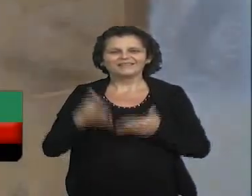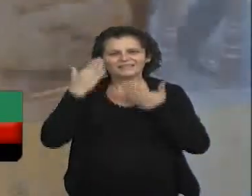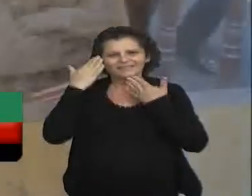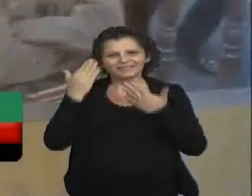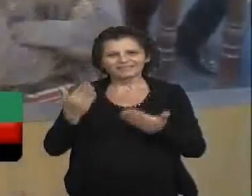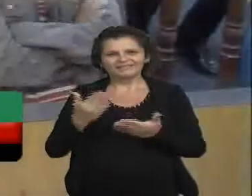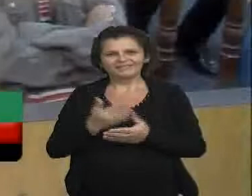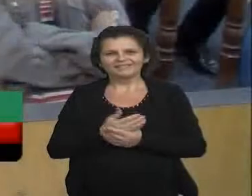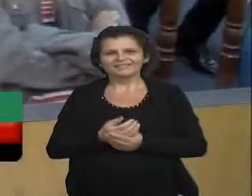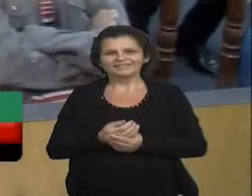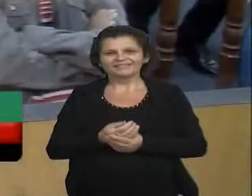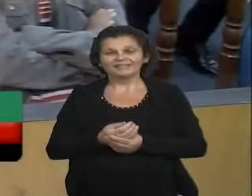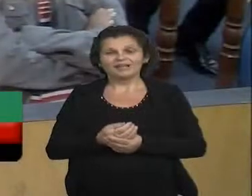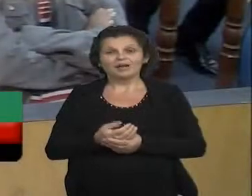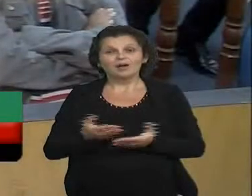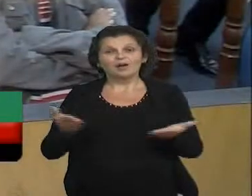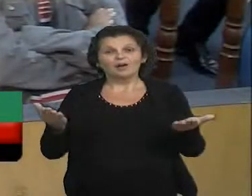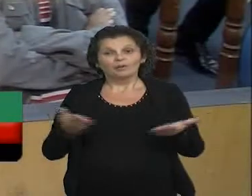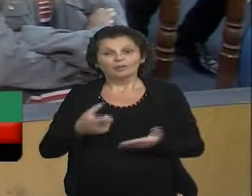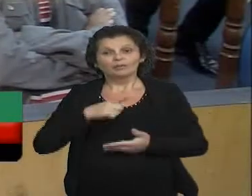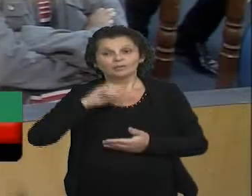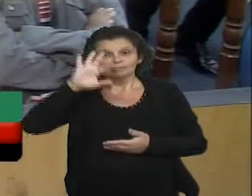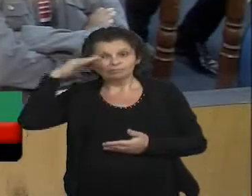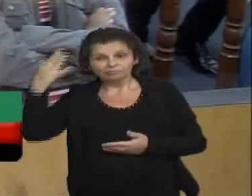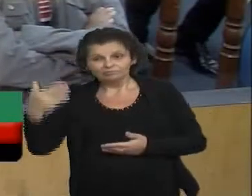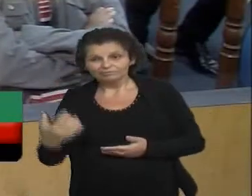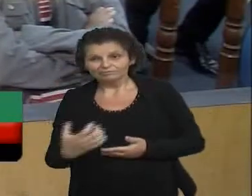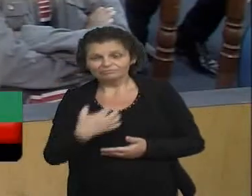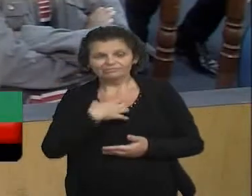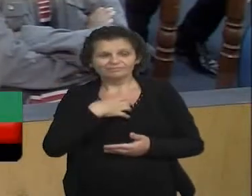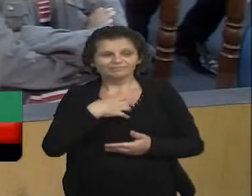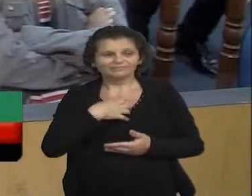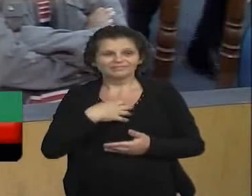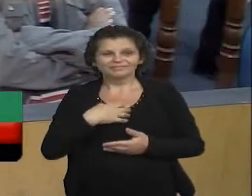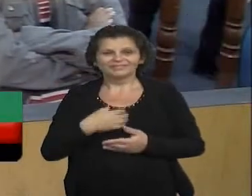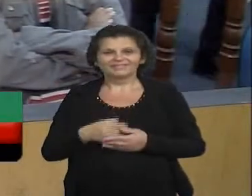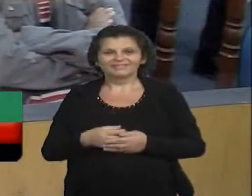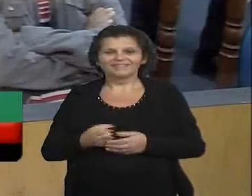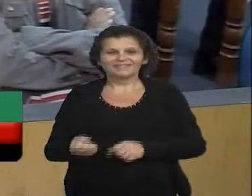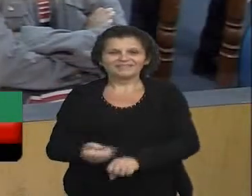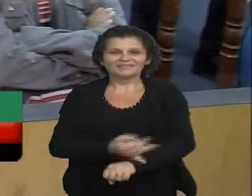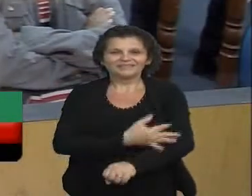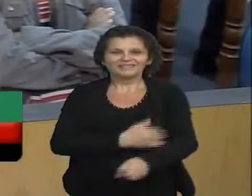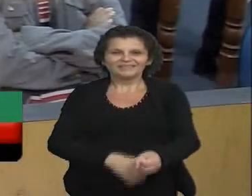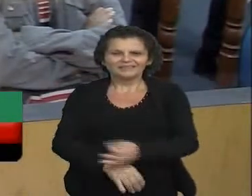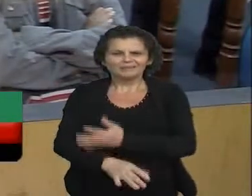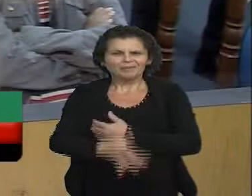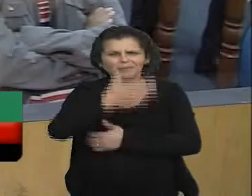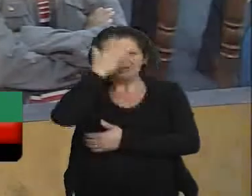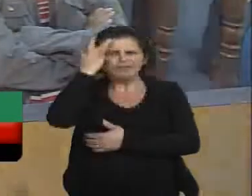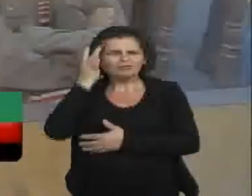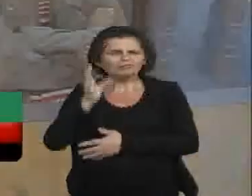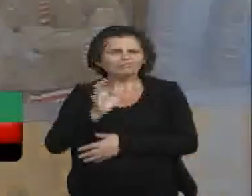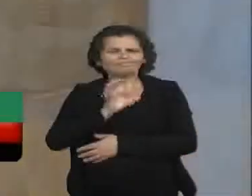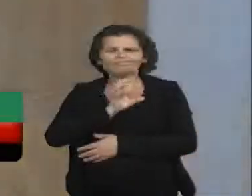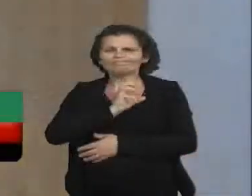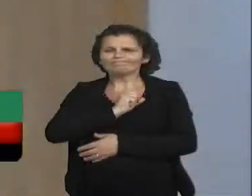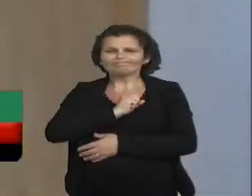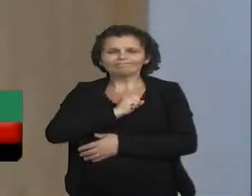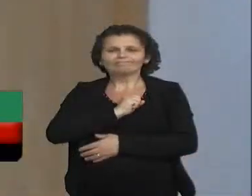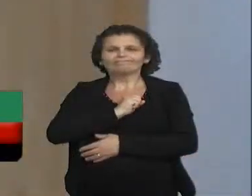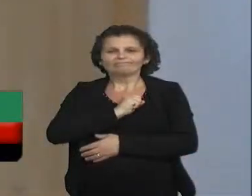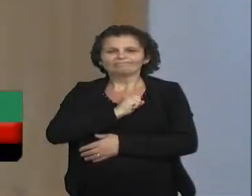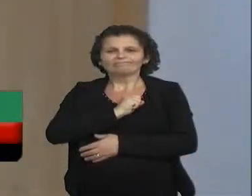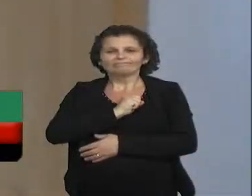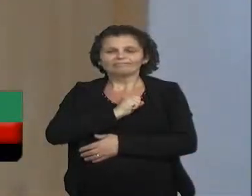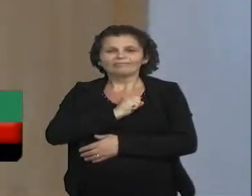Obrigada. Hoje eu tenho a honra de ter neste plenário, hoje é um dia muito, de muita emoção, porque eu vou homenagear uma pessoa muito querida.